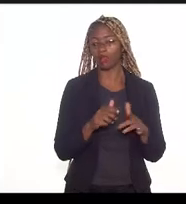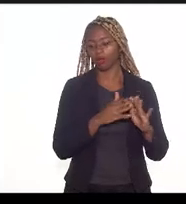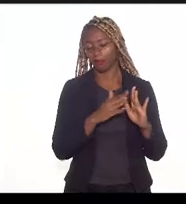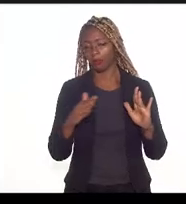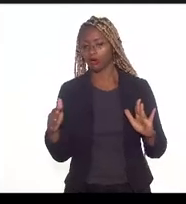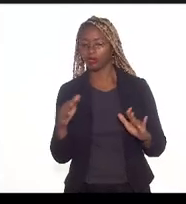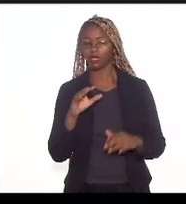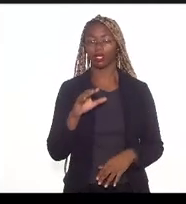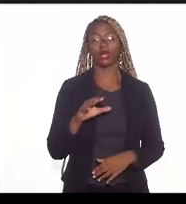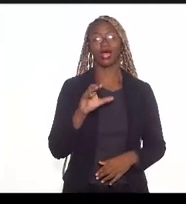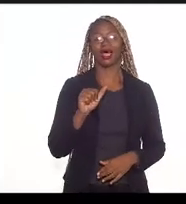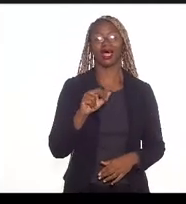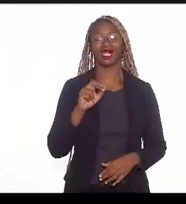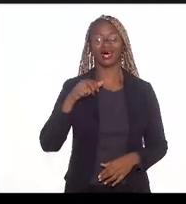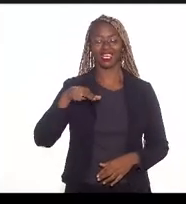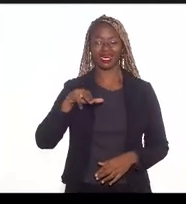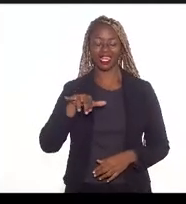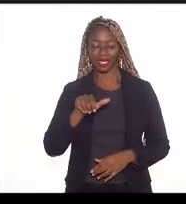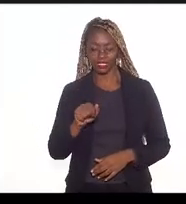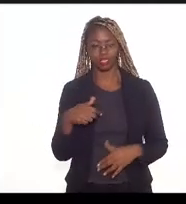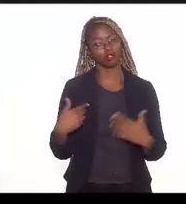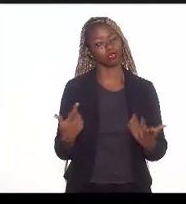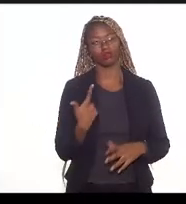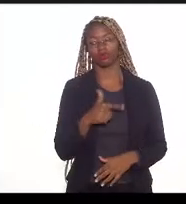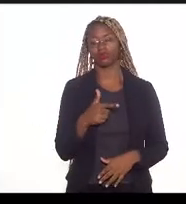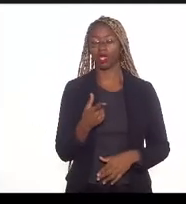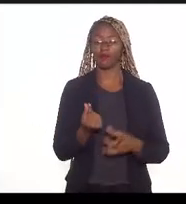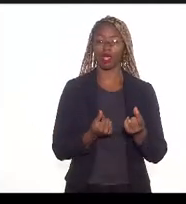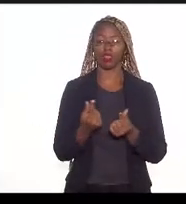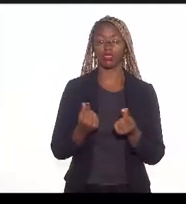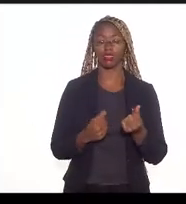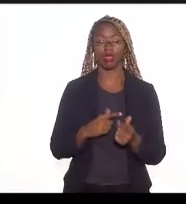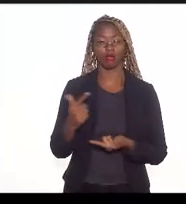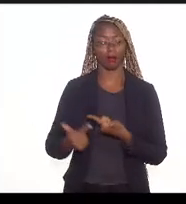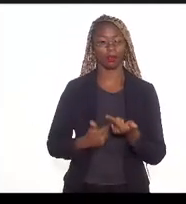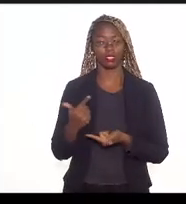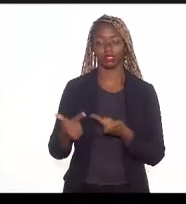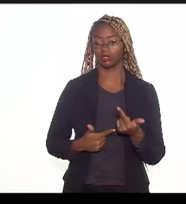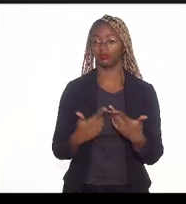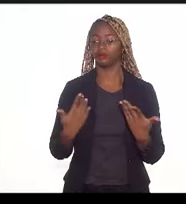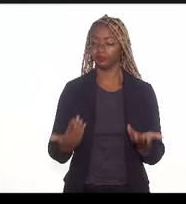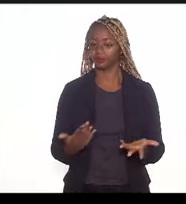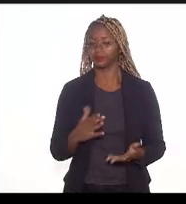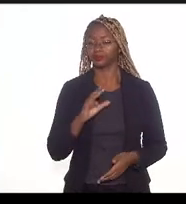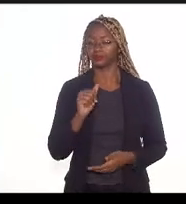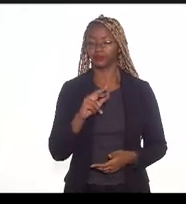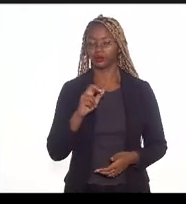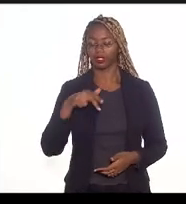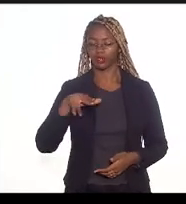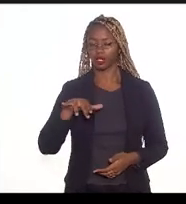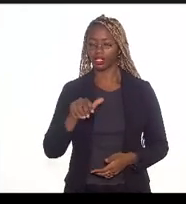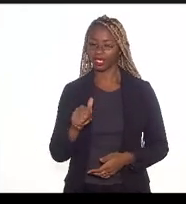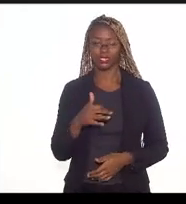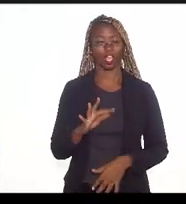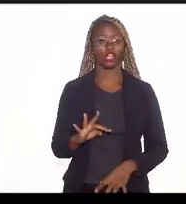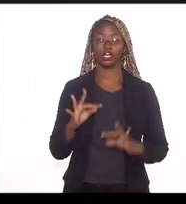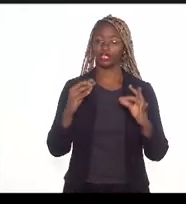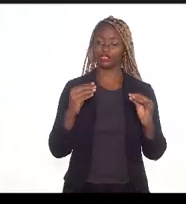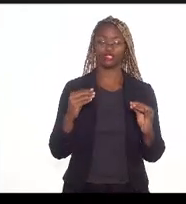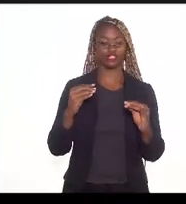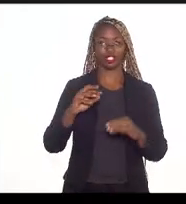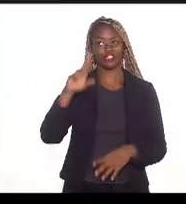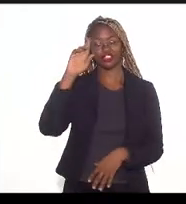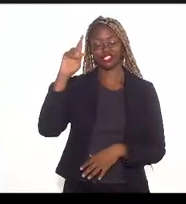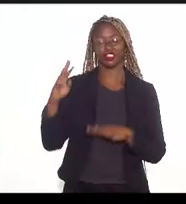AGRIU praticamente não teve uma receita operacional. A gente deu carência para todos os empresários, praticamente, acho que 100%, para